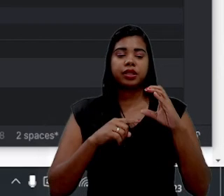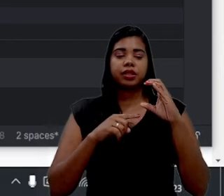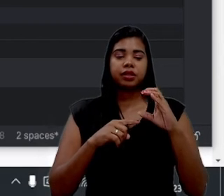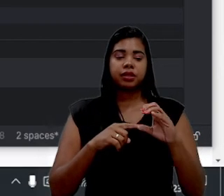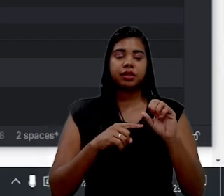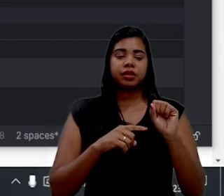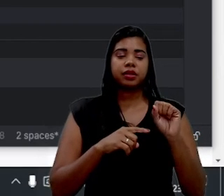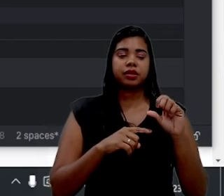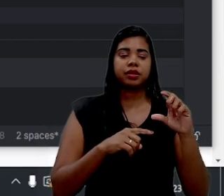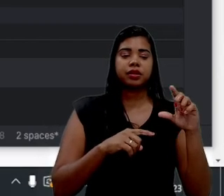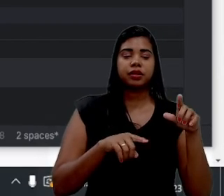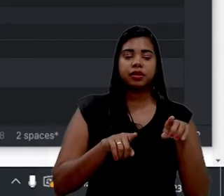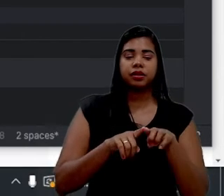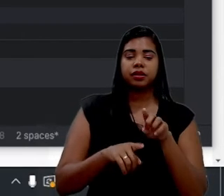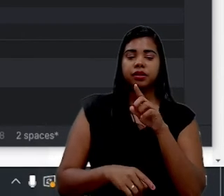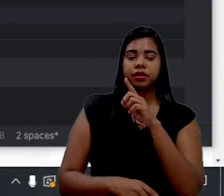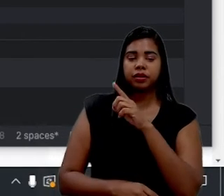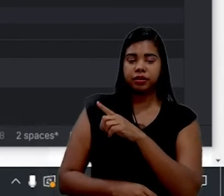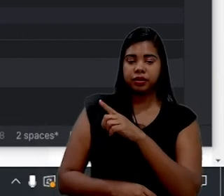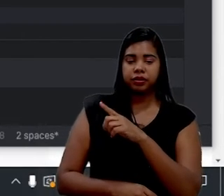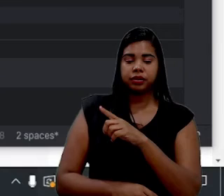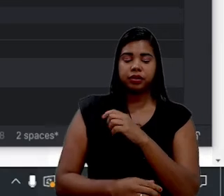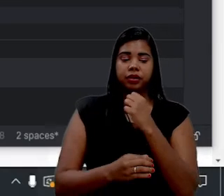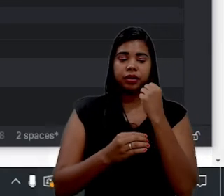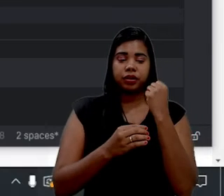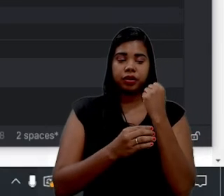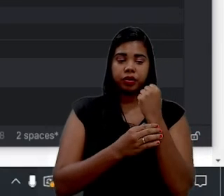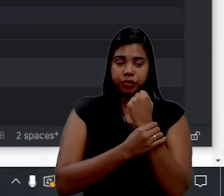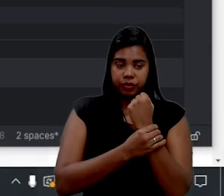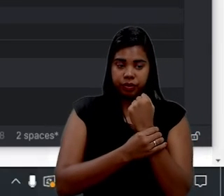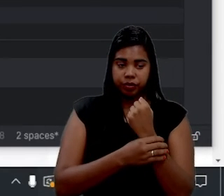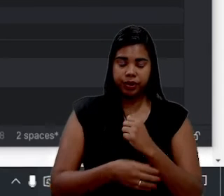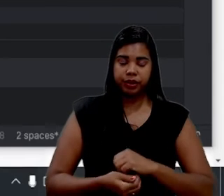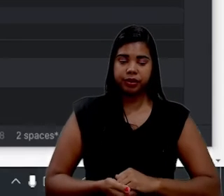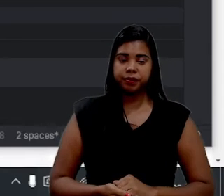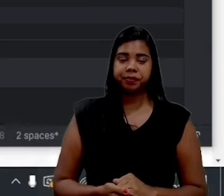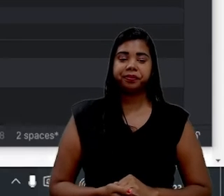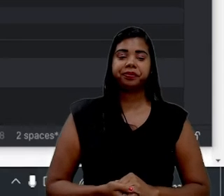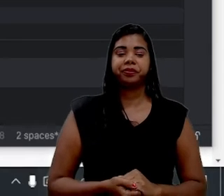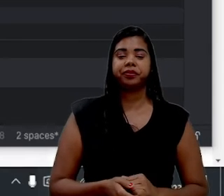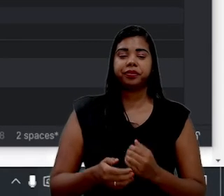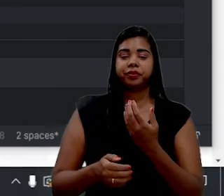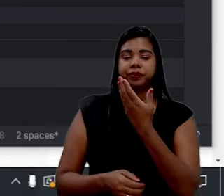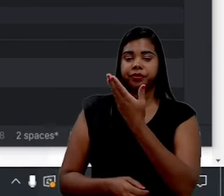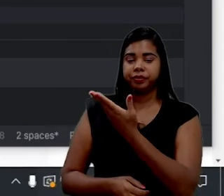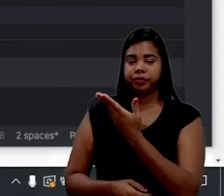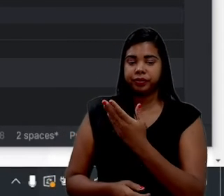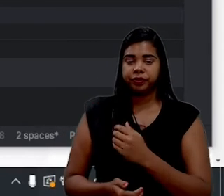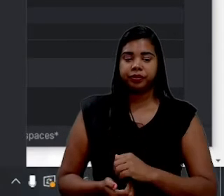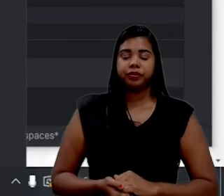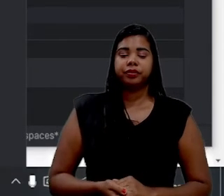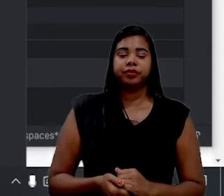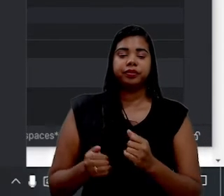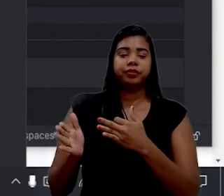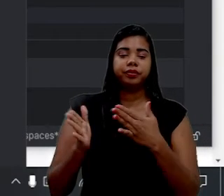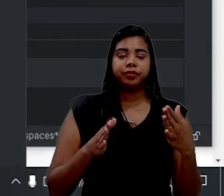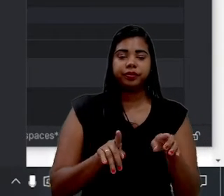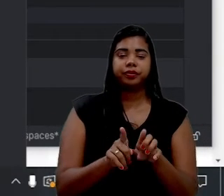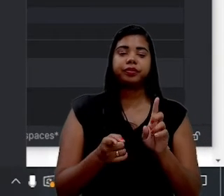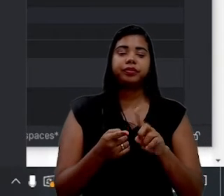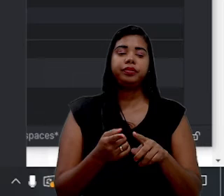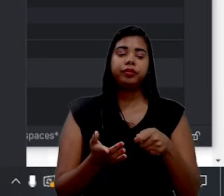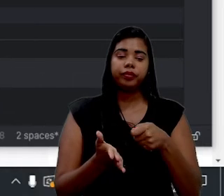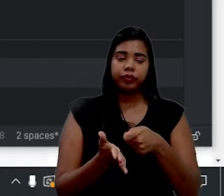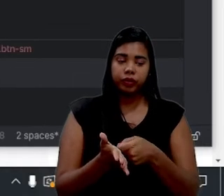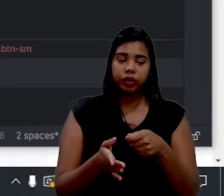CSRF underline token é um token de segurança, tá, gente? Quando coloca esse entre chaves, percentual CS token, é